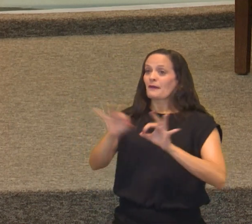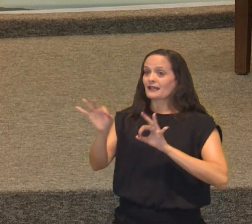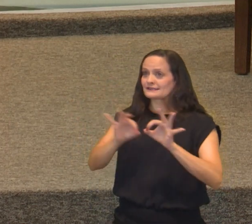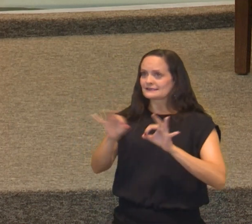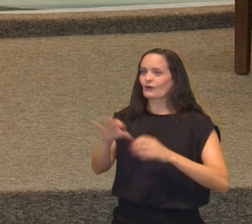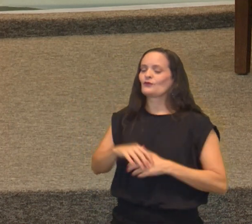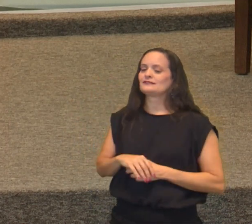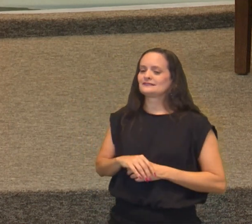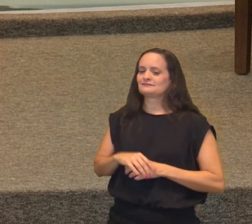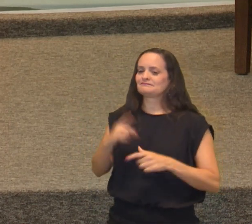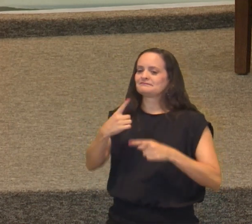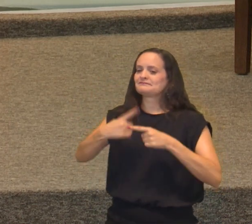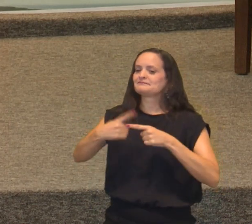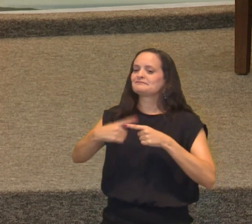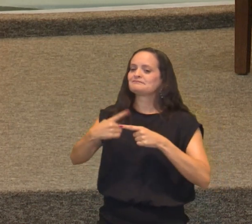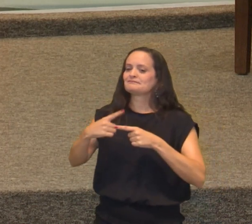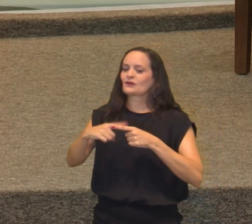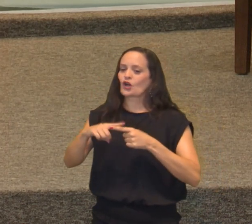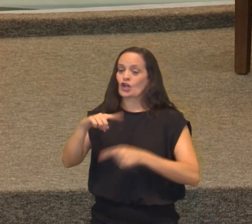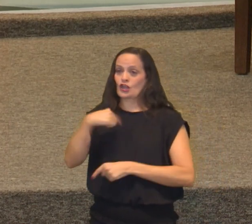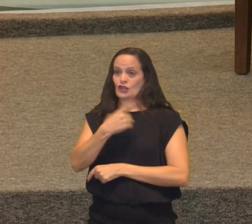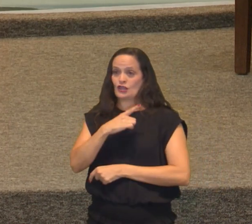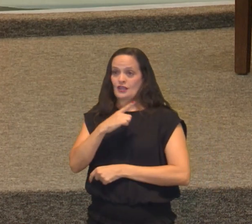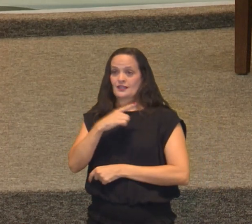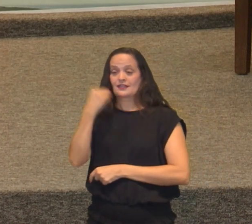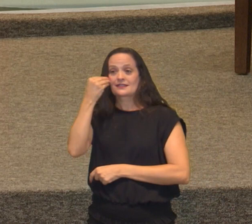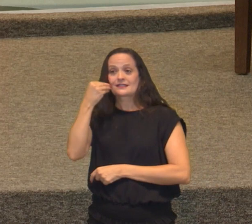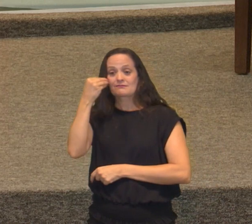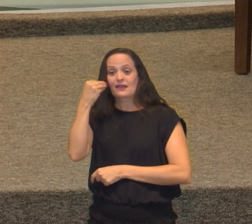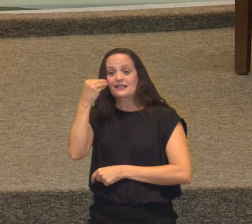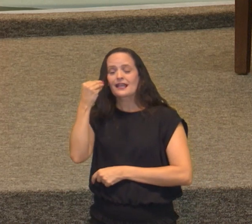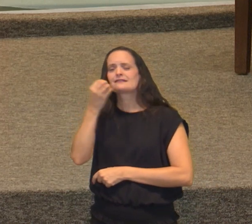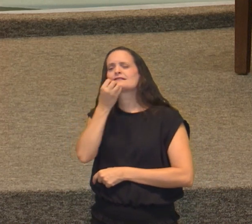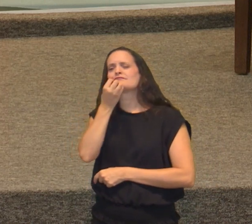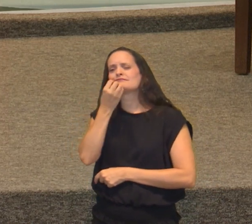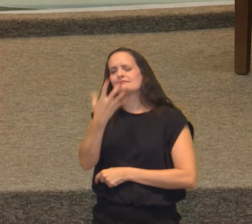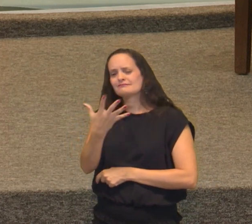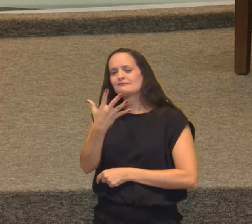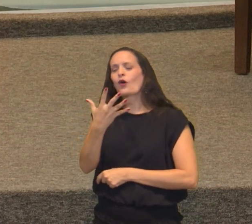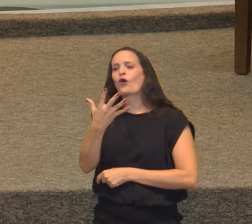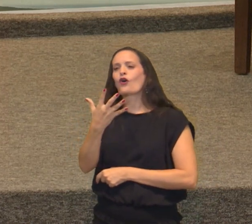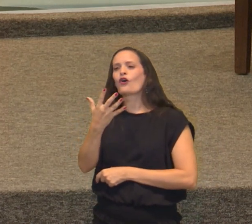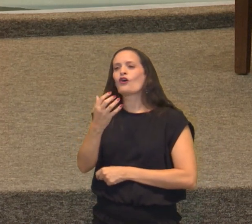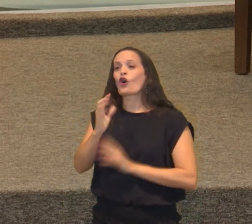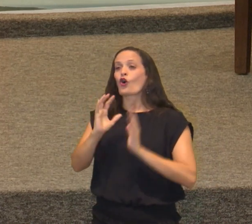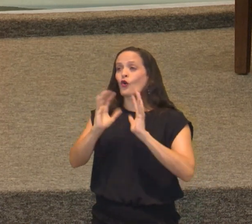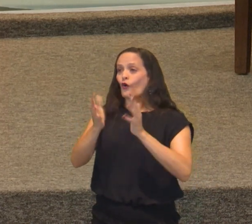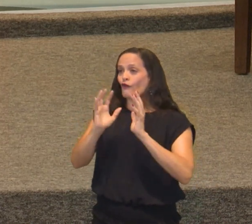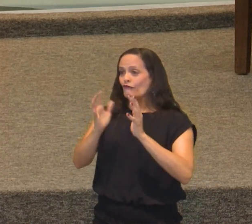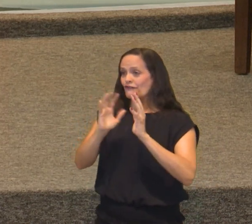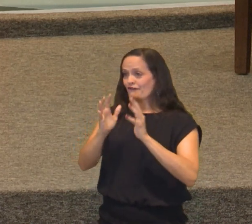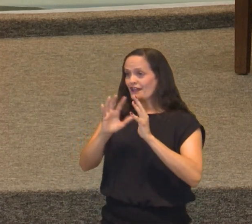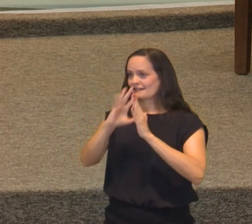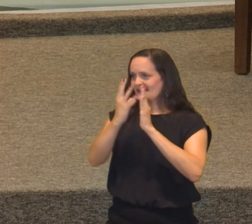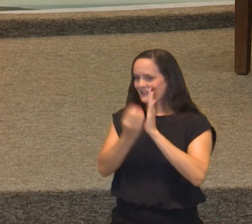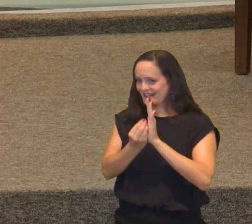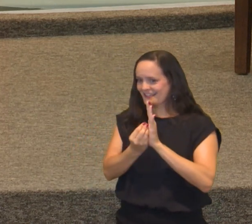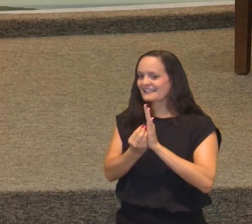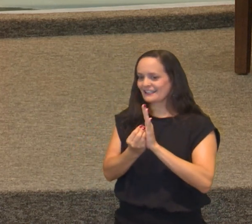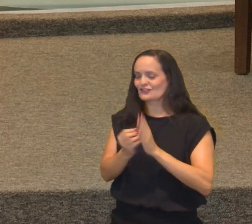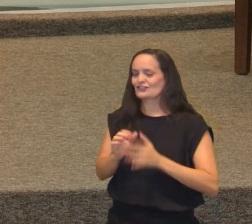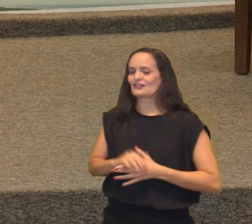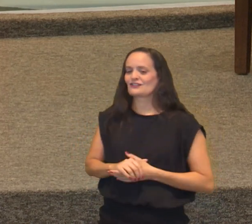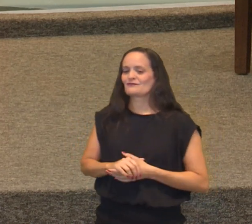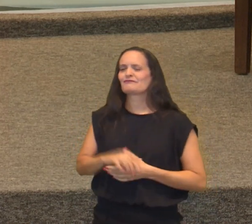acampamento, porque nós temos experiências marcantes ali, é muito bom convivermos como igreja, conforme proposto neste